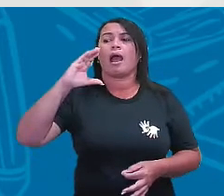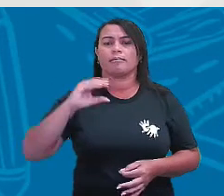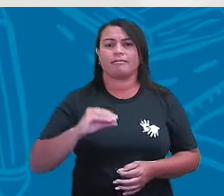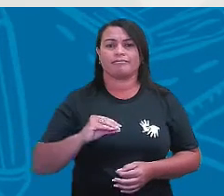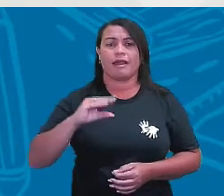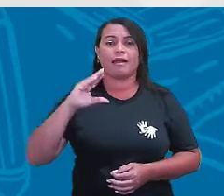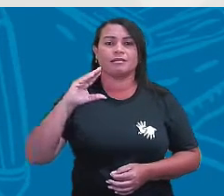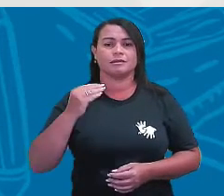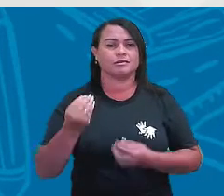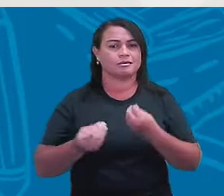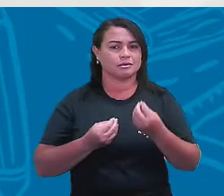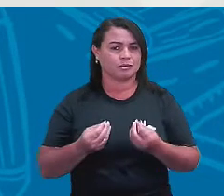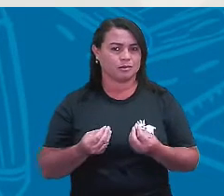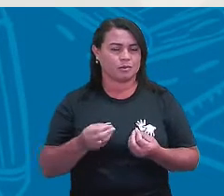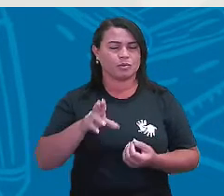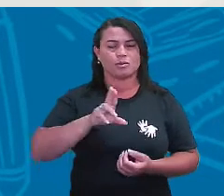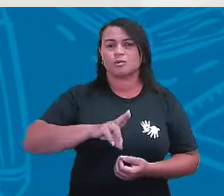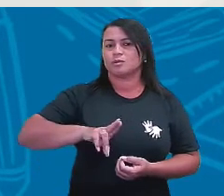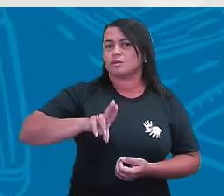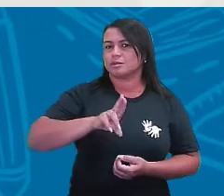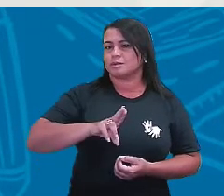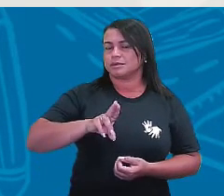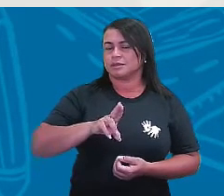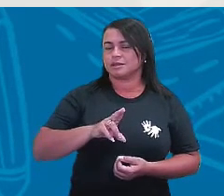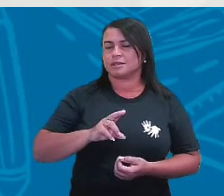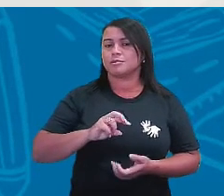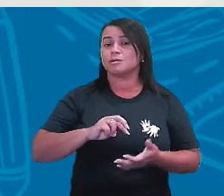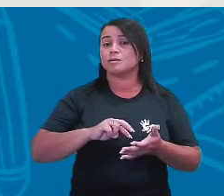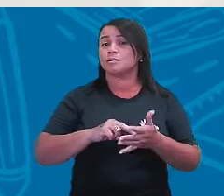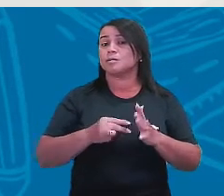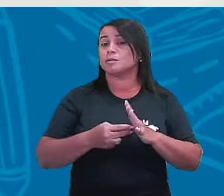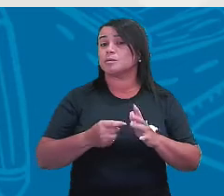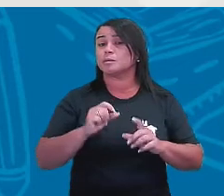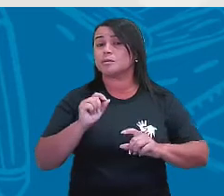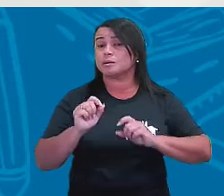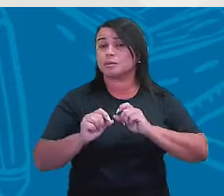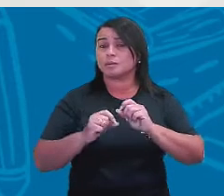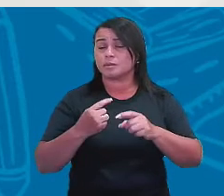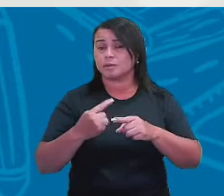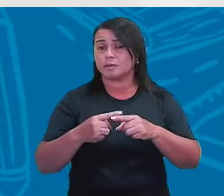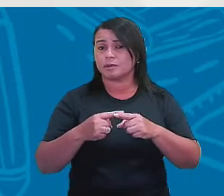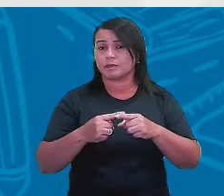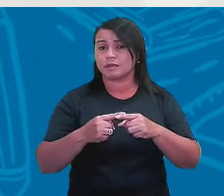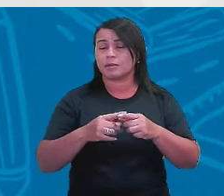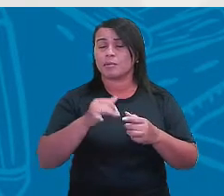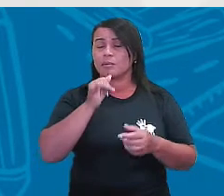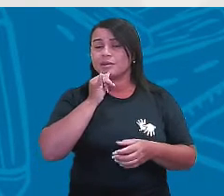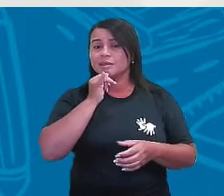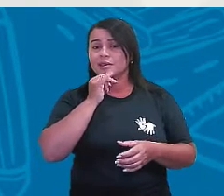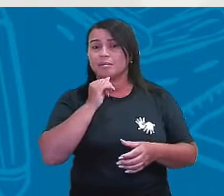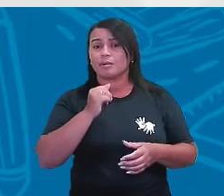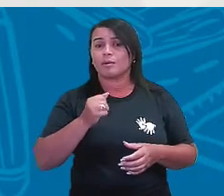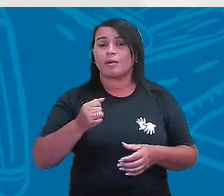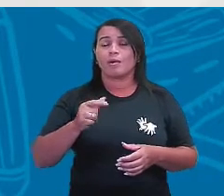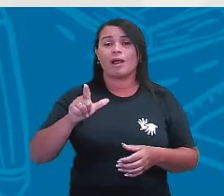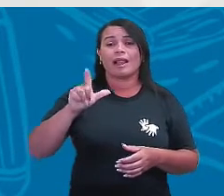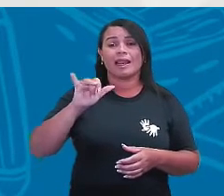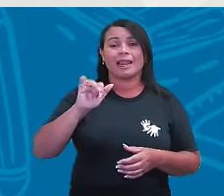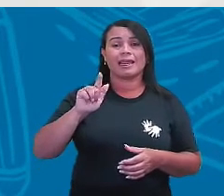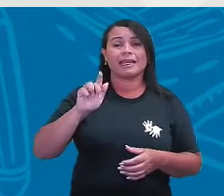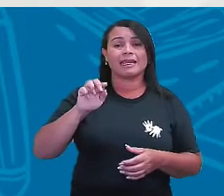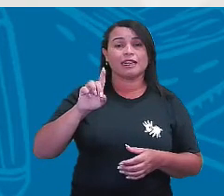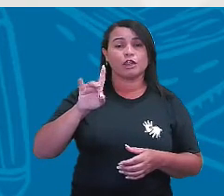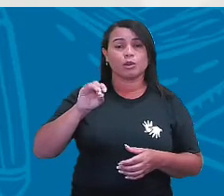capacidade? Nós usamos as medidas de capacidade para medir os líquidos, tá bom? Tudo que for